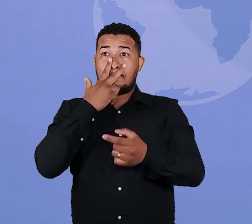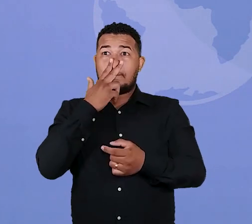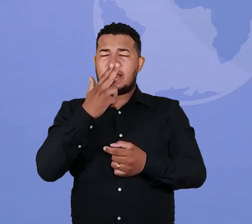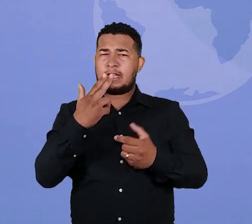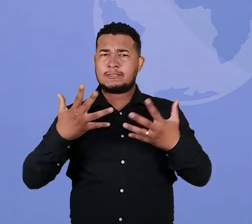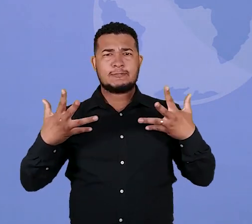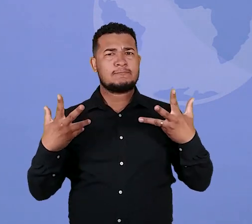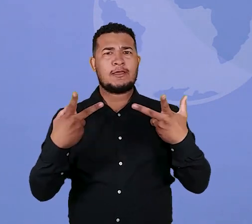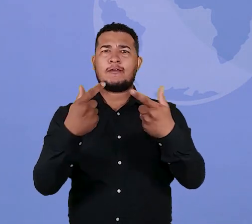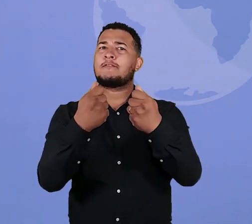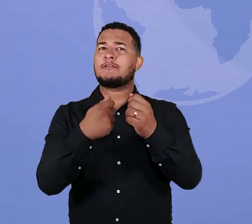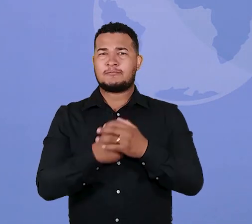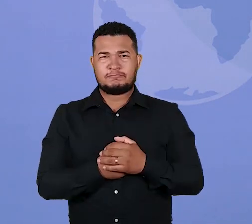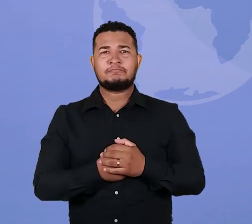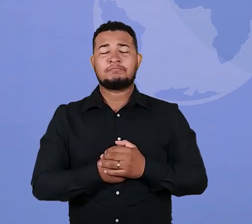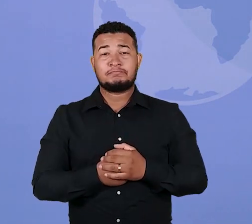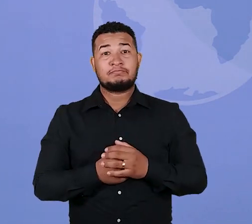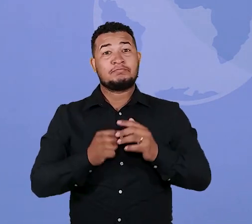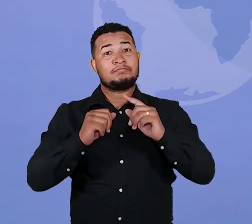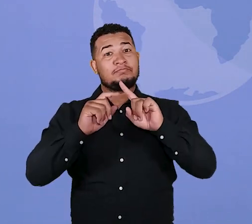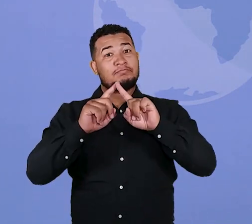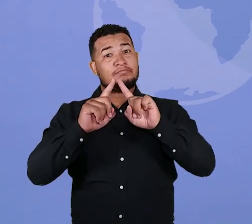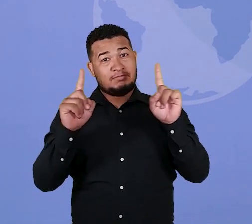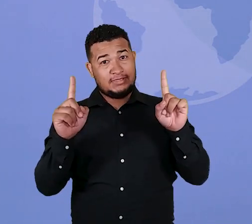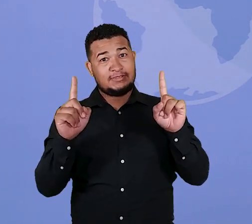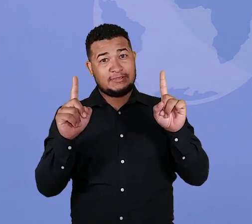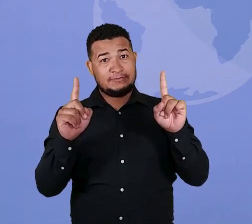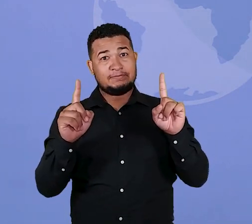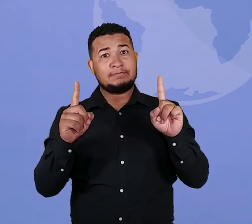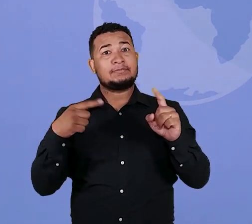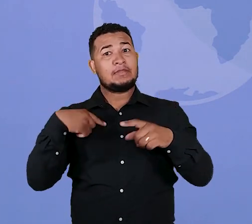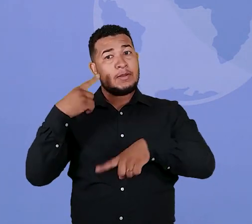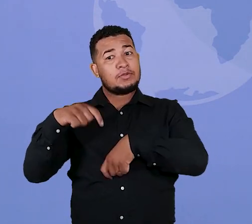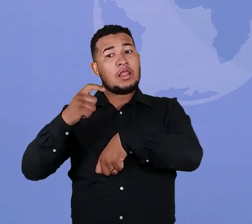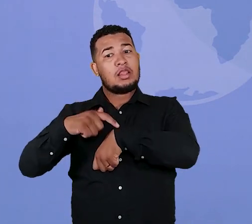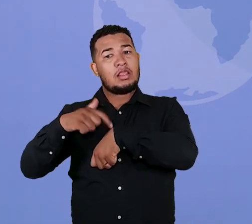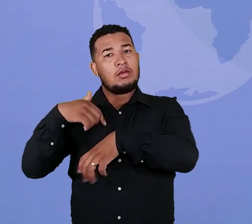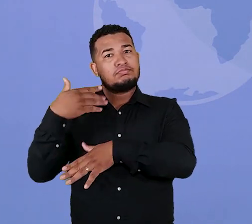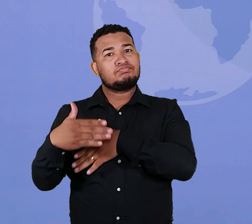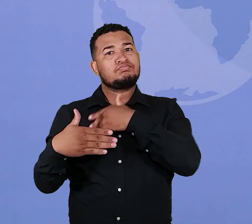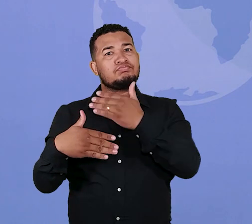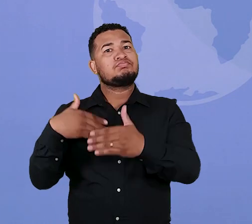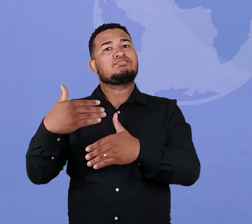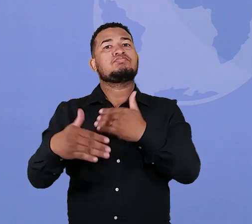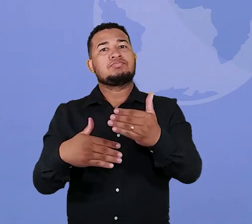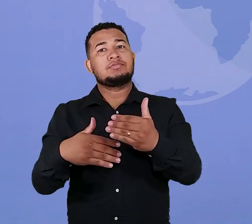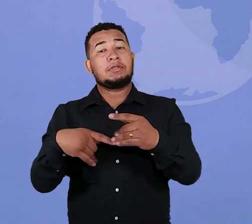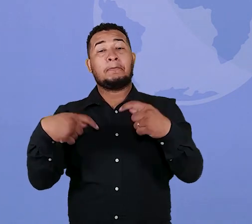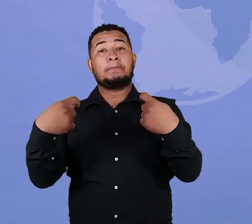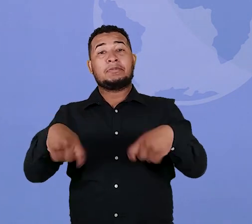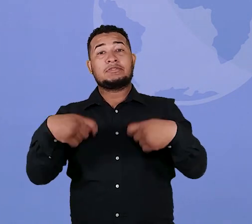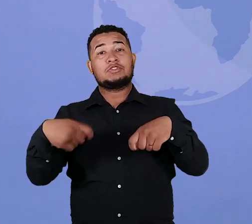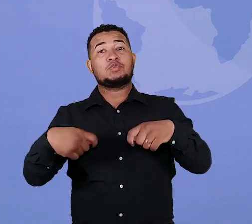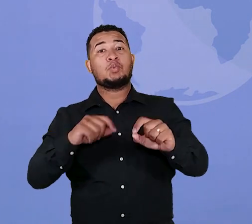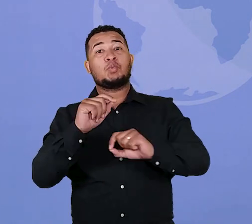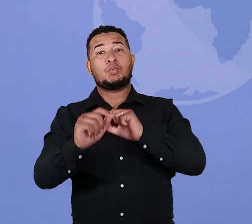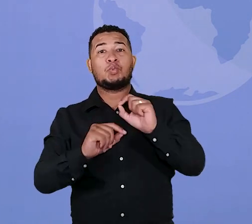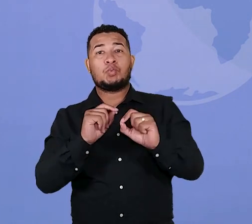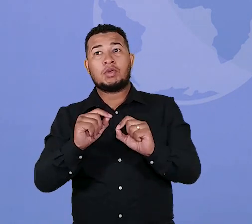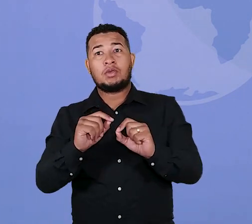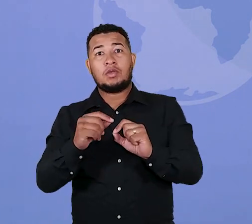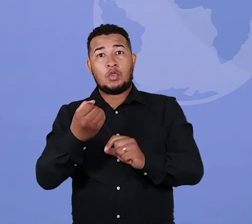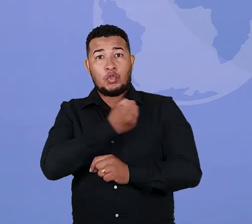parecia extraordinária. Mas, com o passar do tempo, houve a